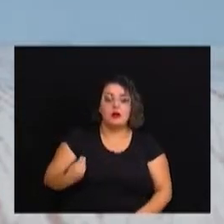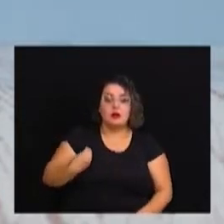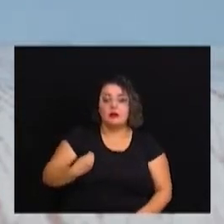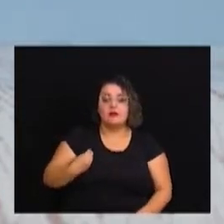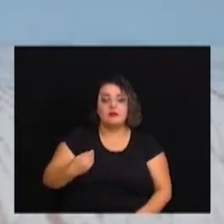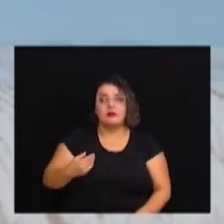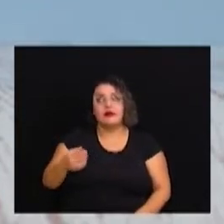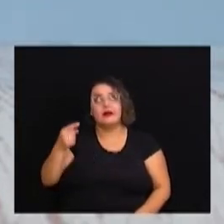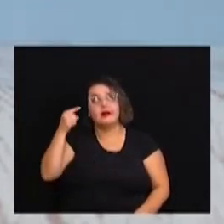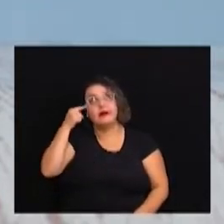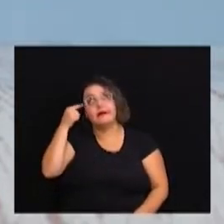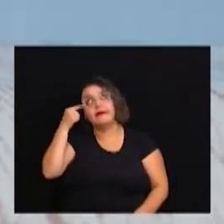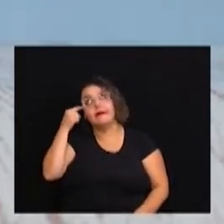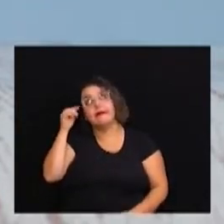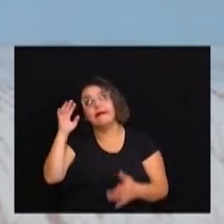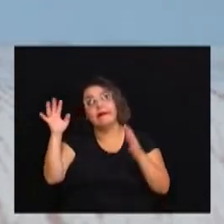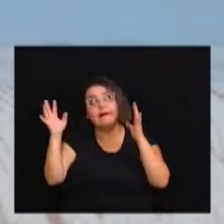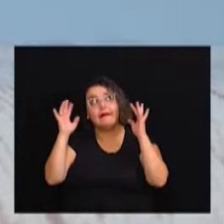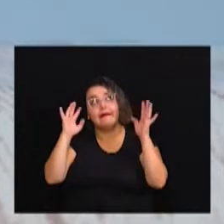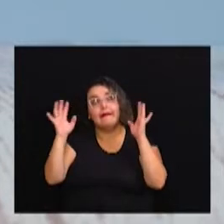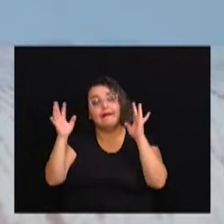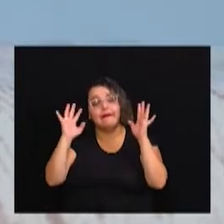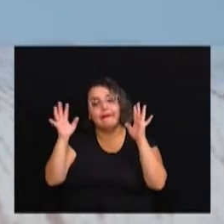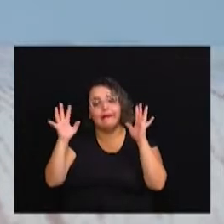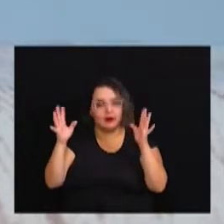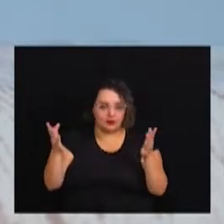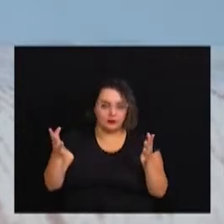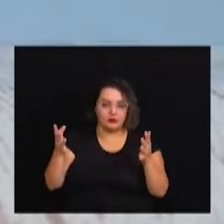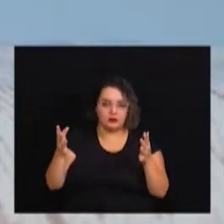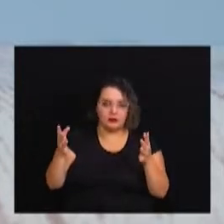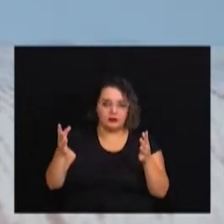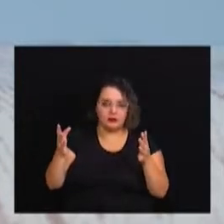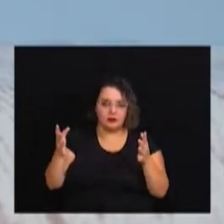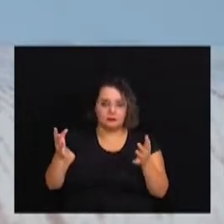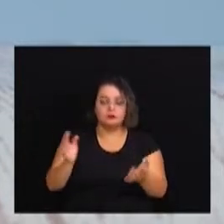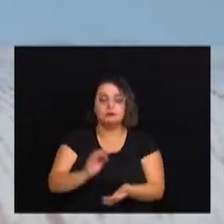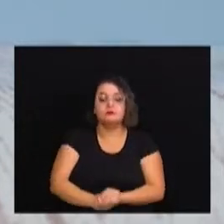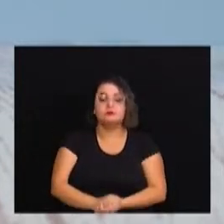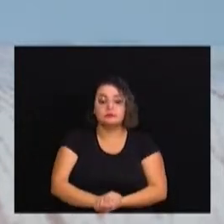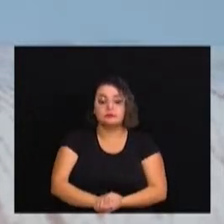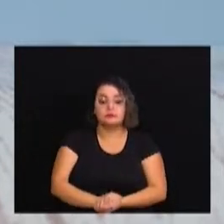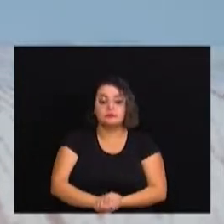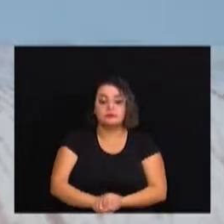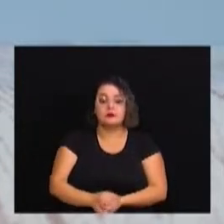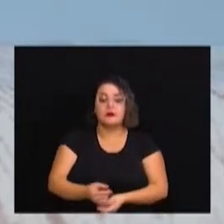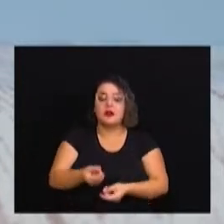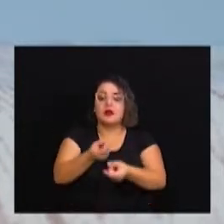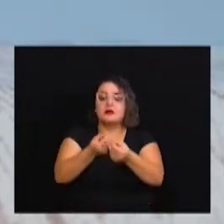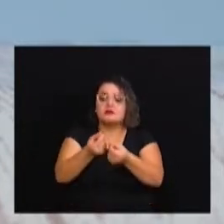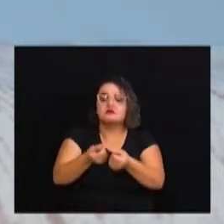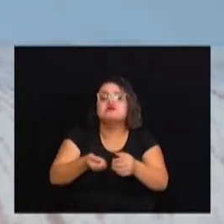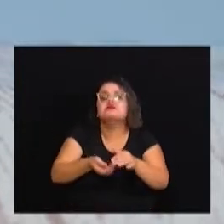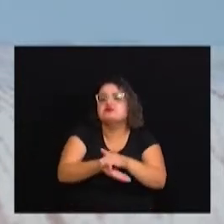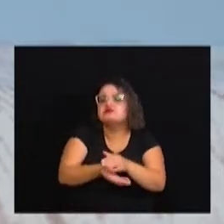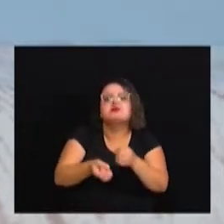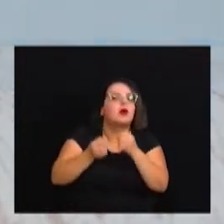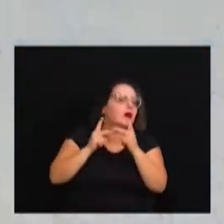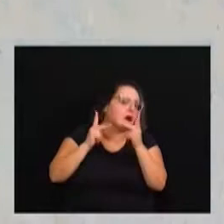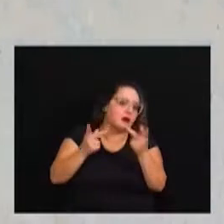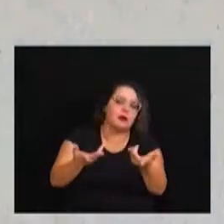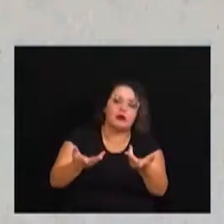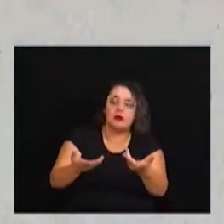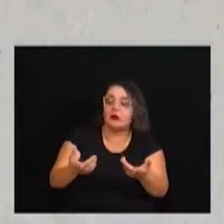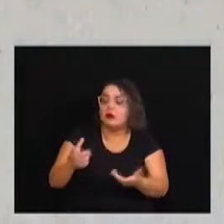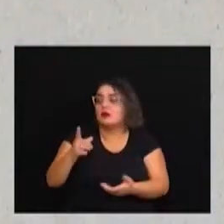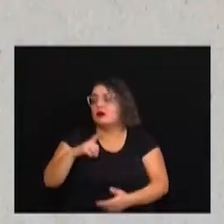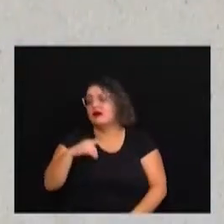Mundo da Lua? Ele é bem assim, ele é desligado mesmo, ele é fiel ao nome. Então, assim, sobrou, ele poupa, não sobrou, tá tudo bem. Se